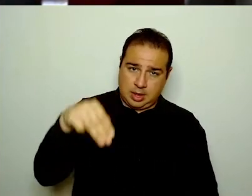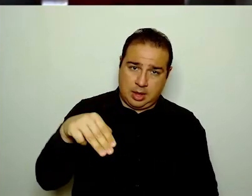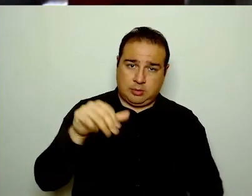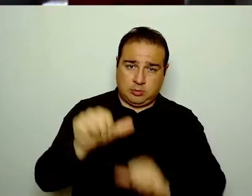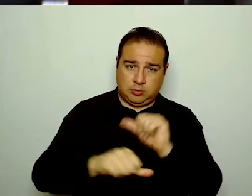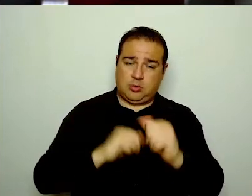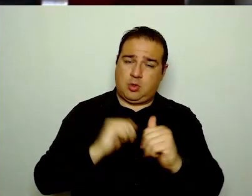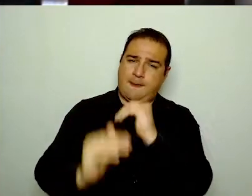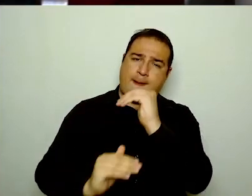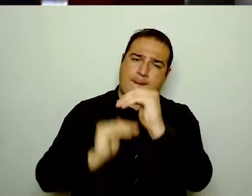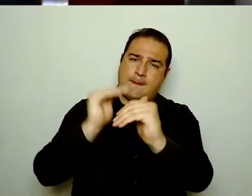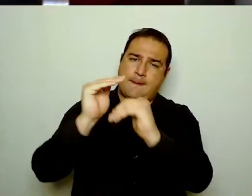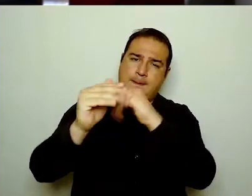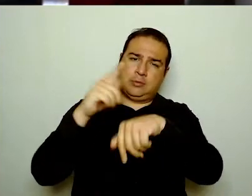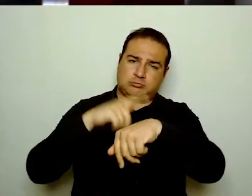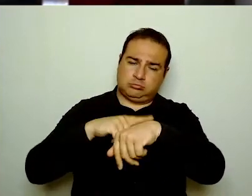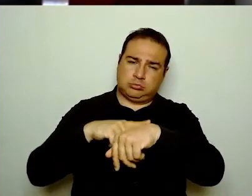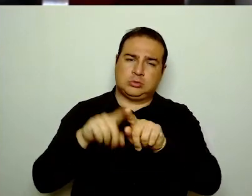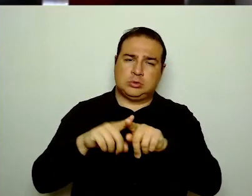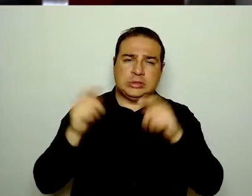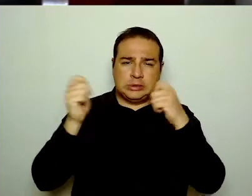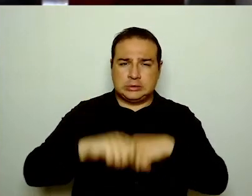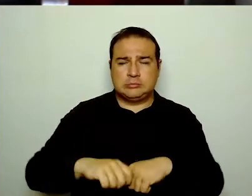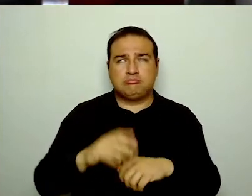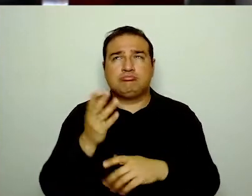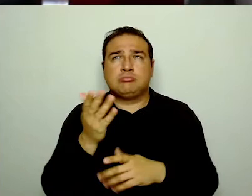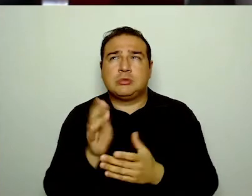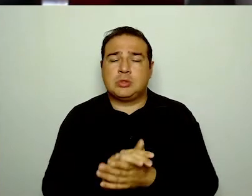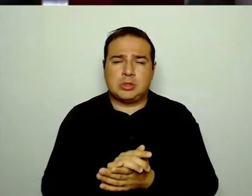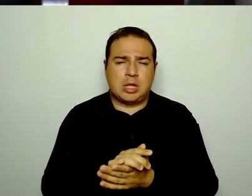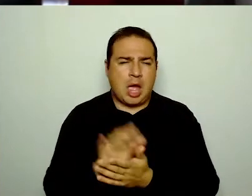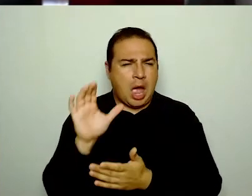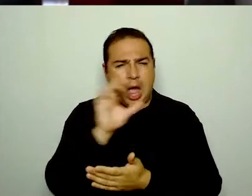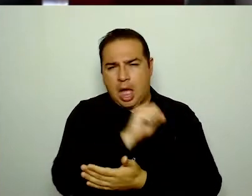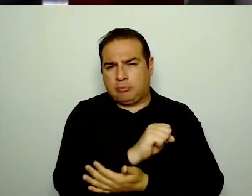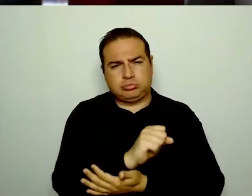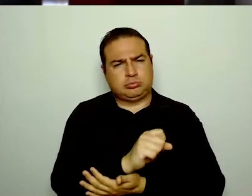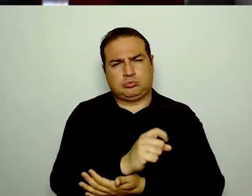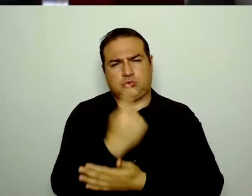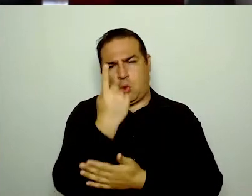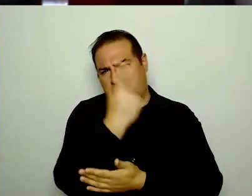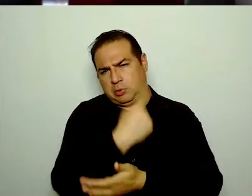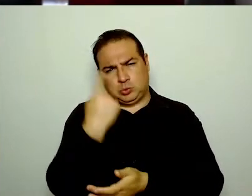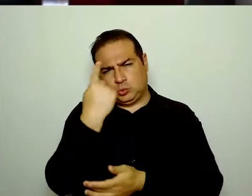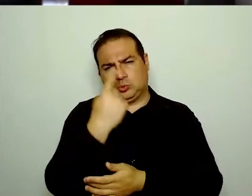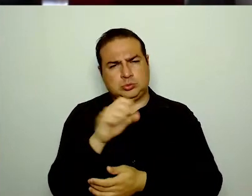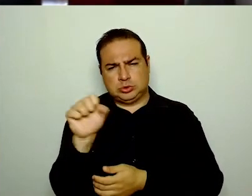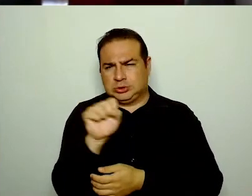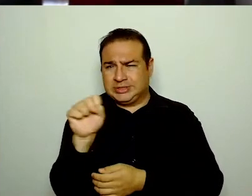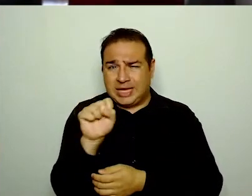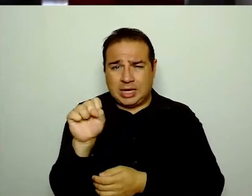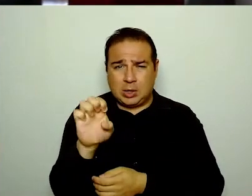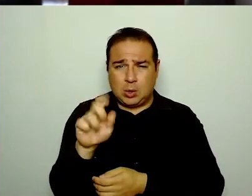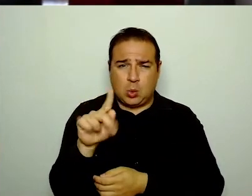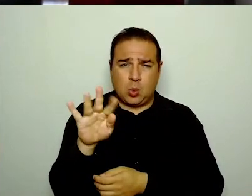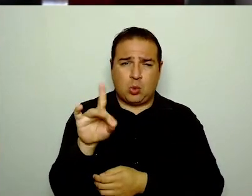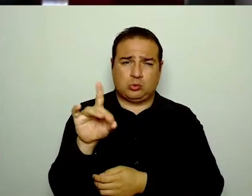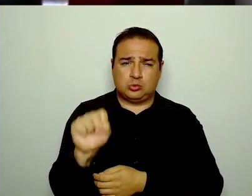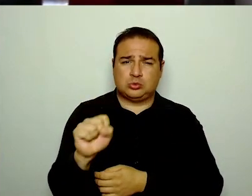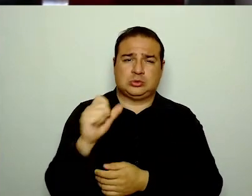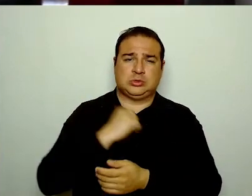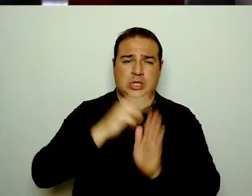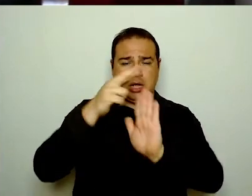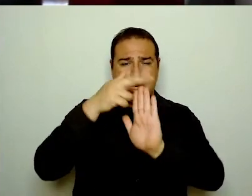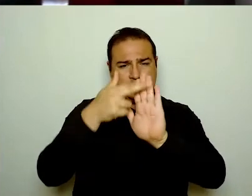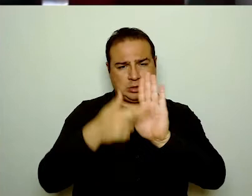que evoluiu com o tempo também, foi possível, em questão de minutos, segundos, os chefes de cartório